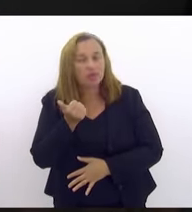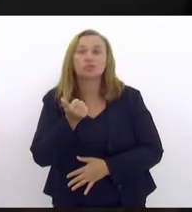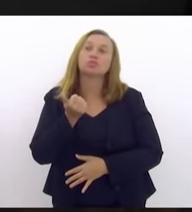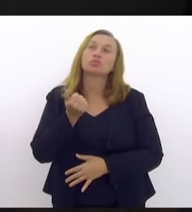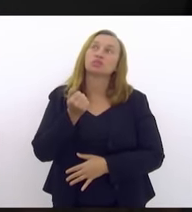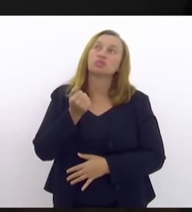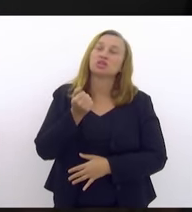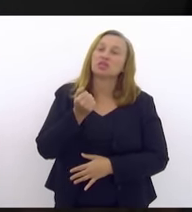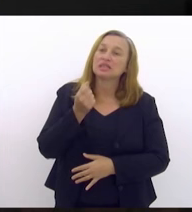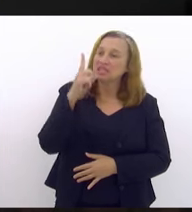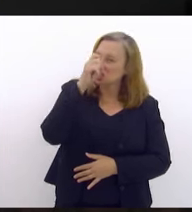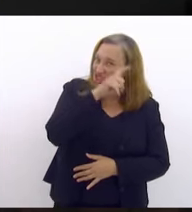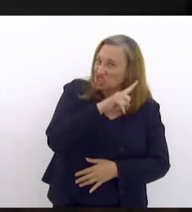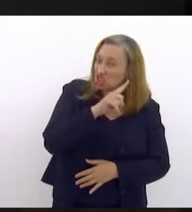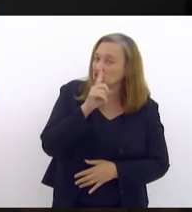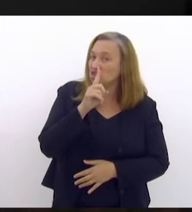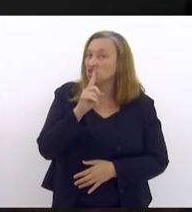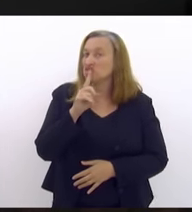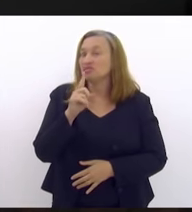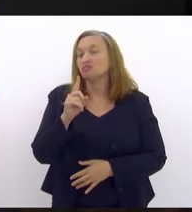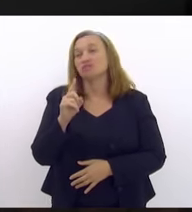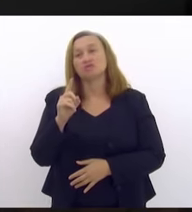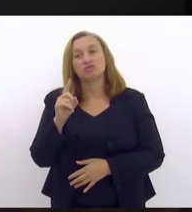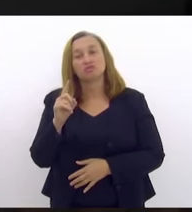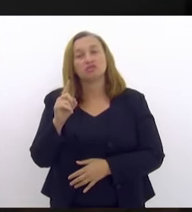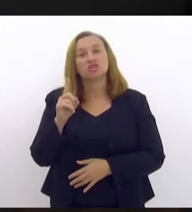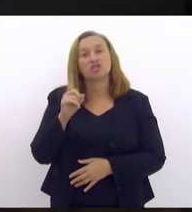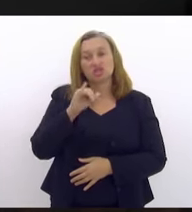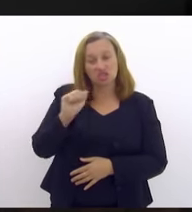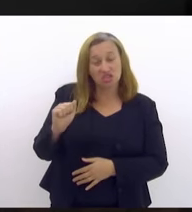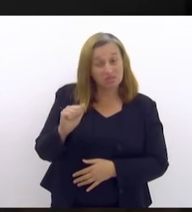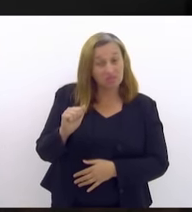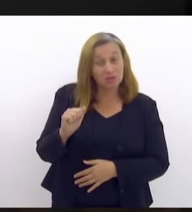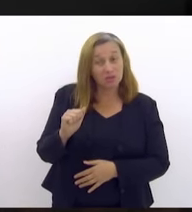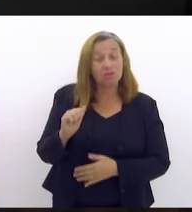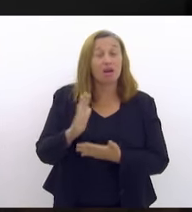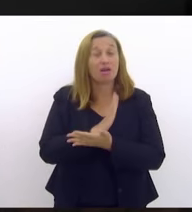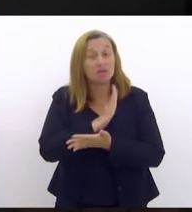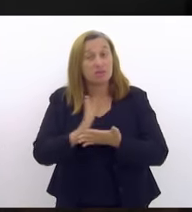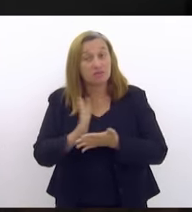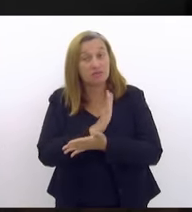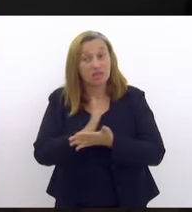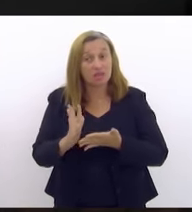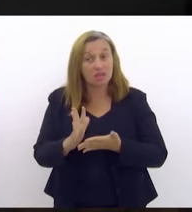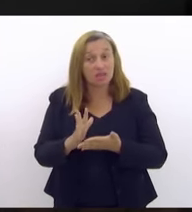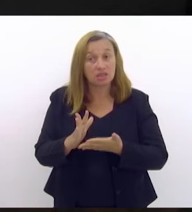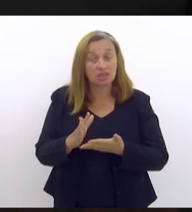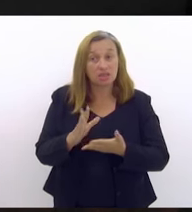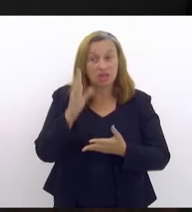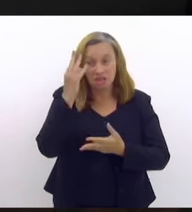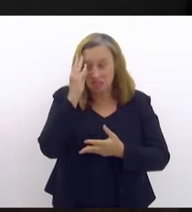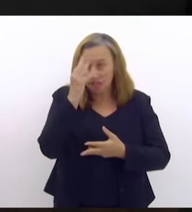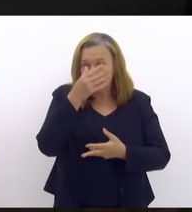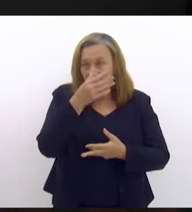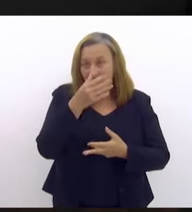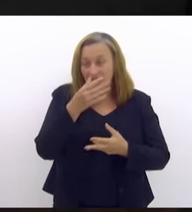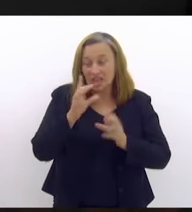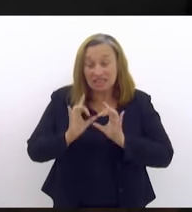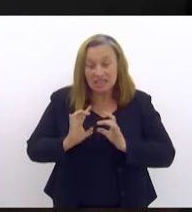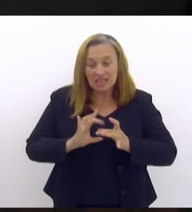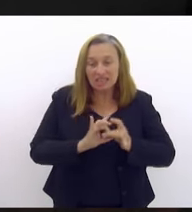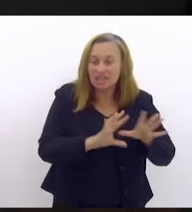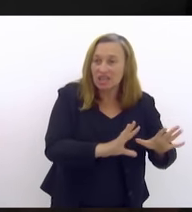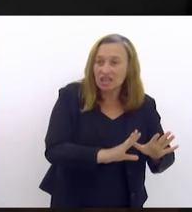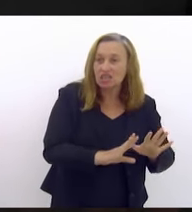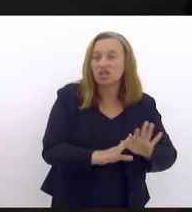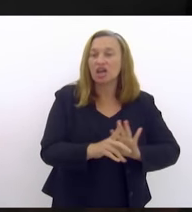Sabemos que não são dias fáceis, às vezes a gente deixa de lado um pouquinho nossa família, no qual também quero